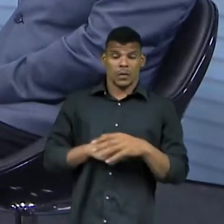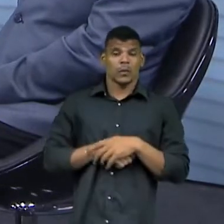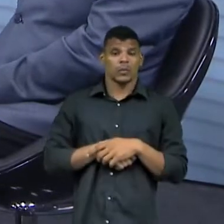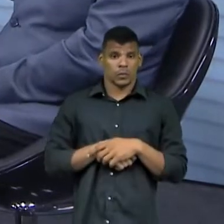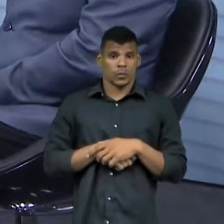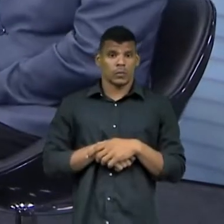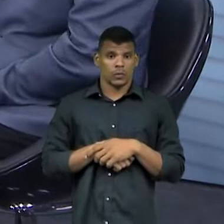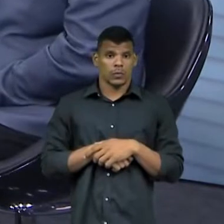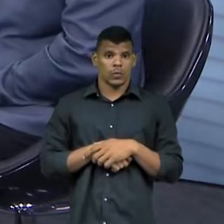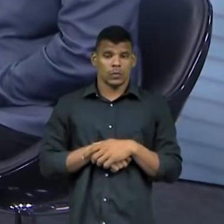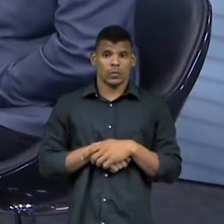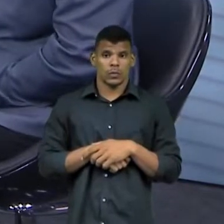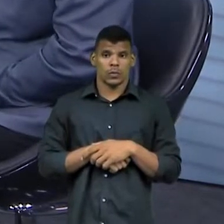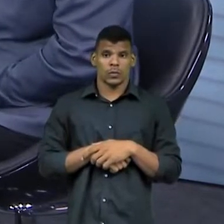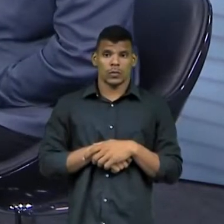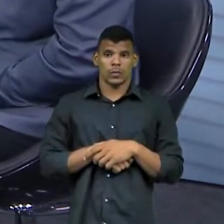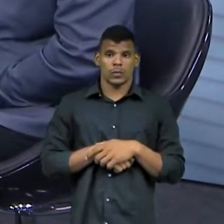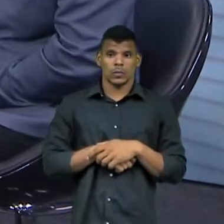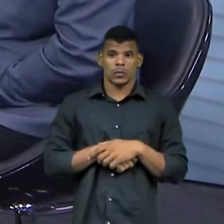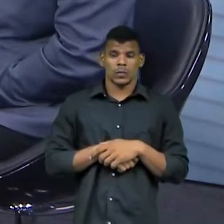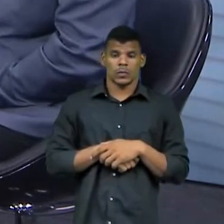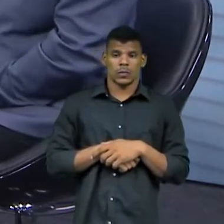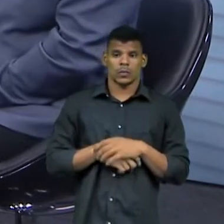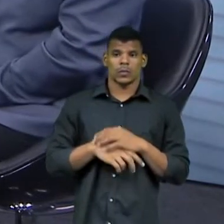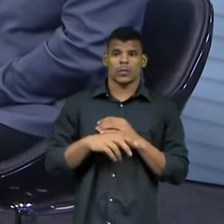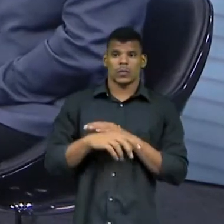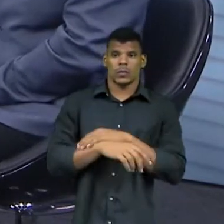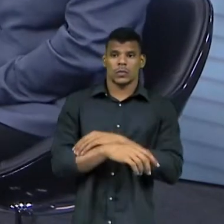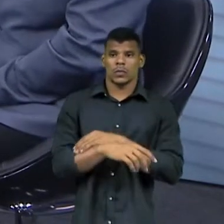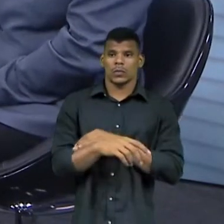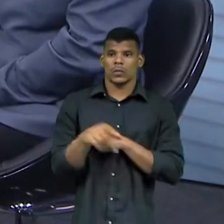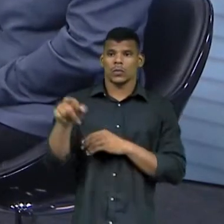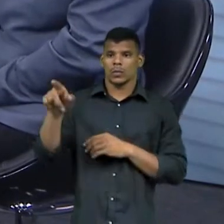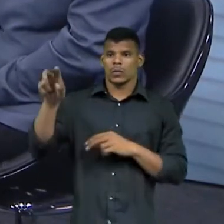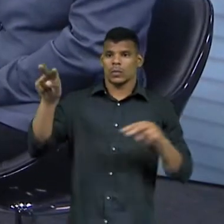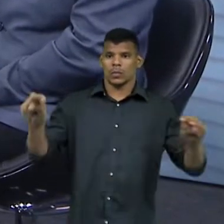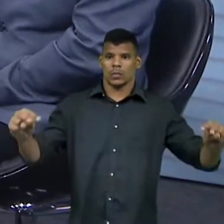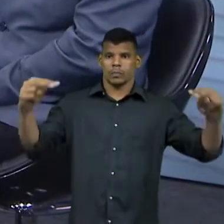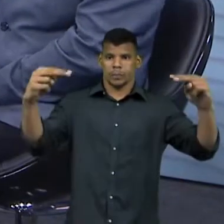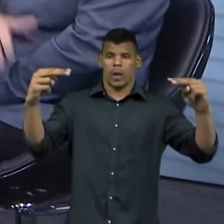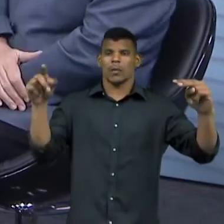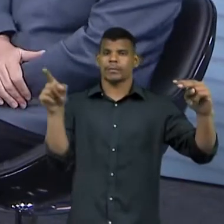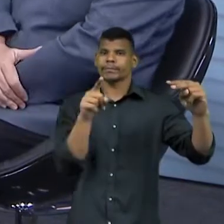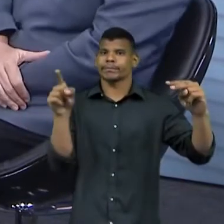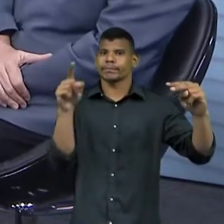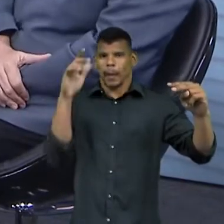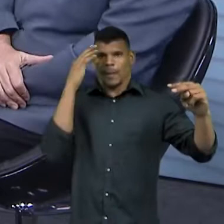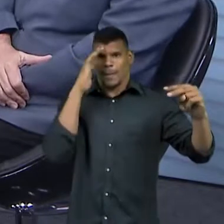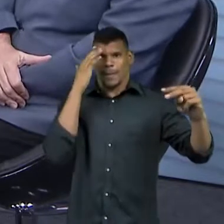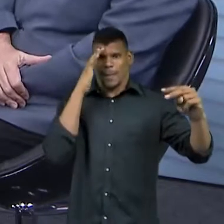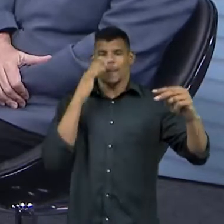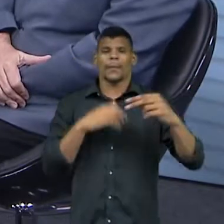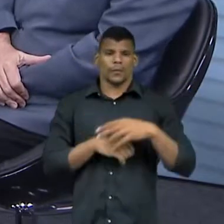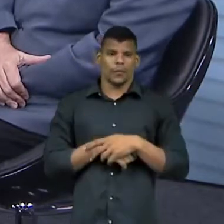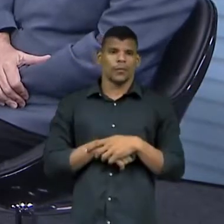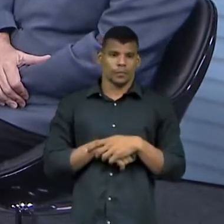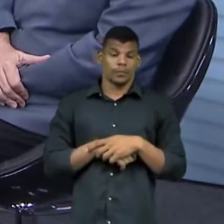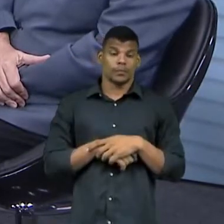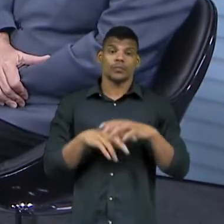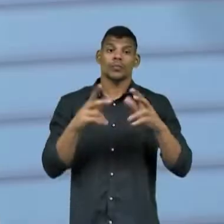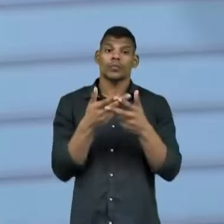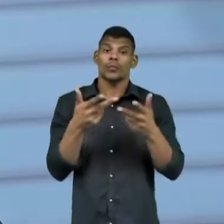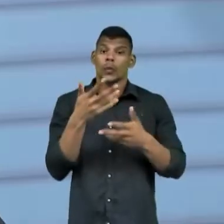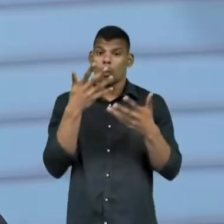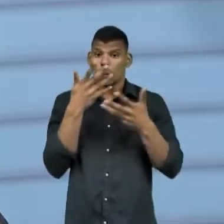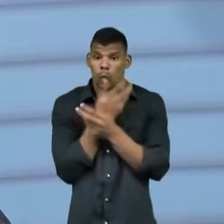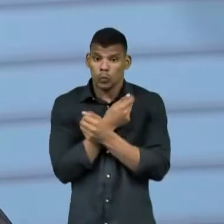você vai P sentiu o olhar a entendeu Calma calma e aí uma das coisas bonitas da da da